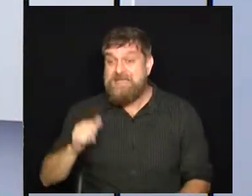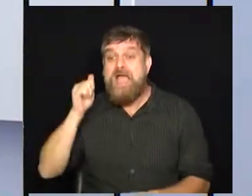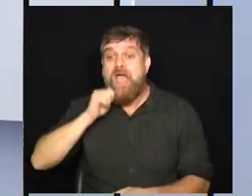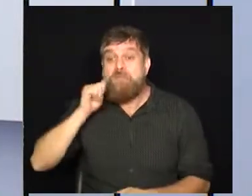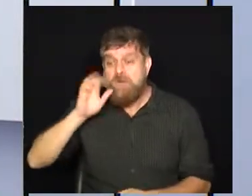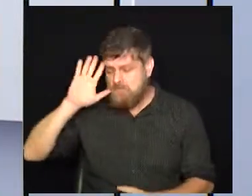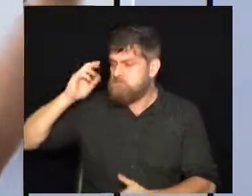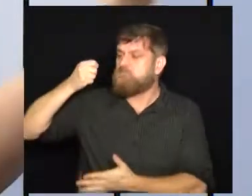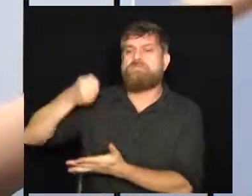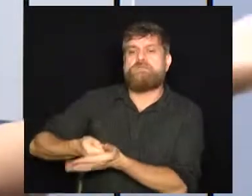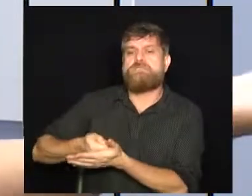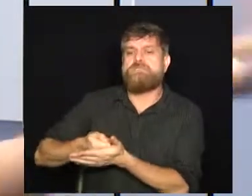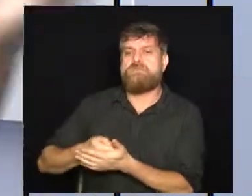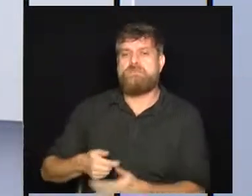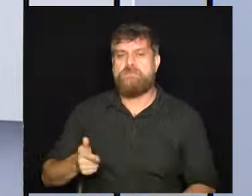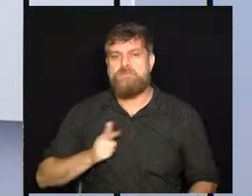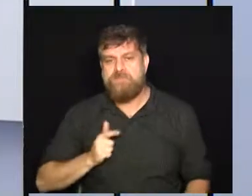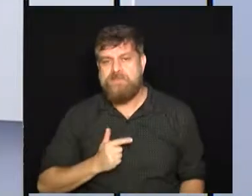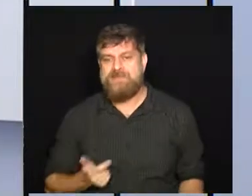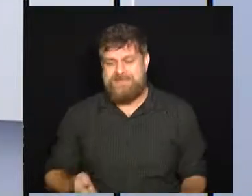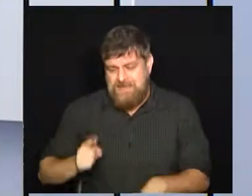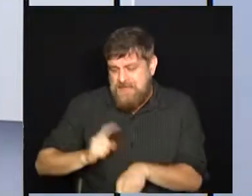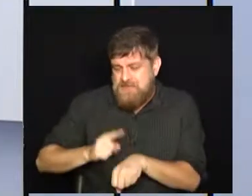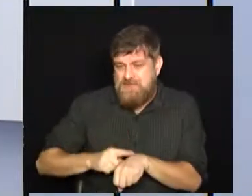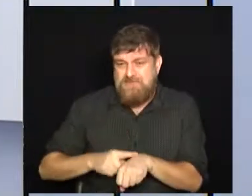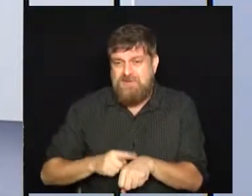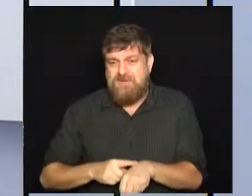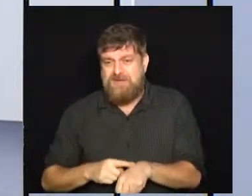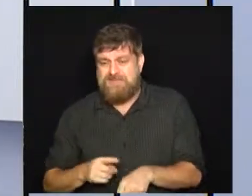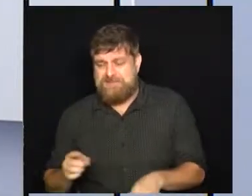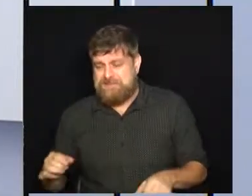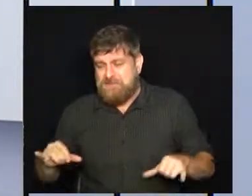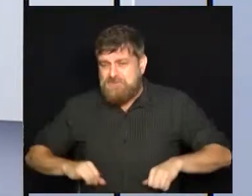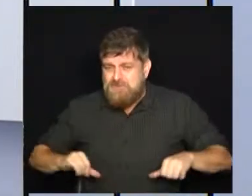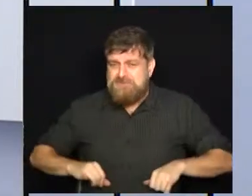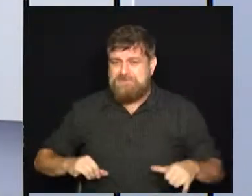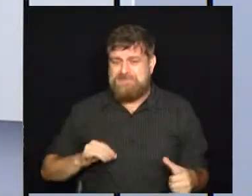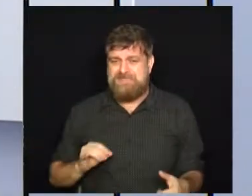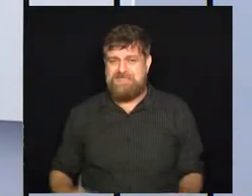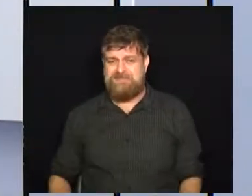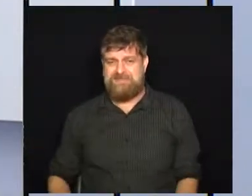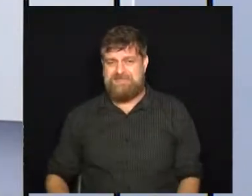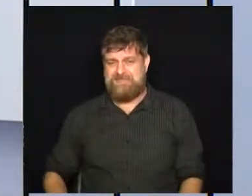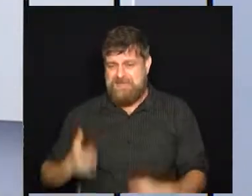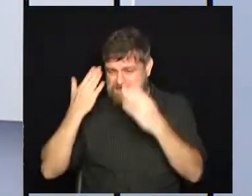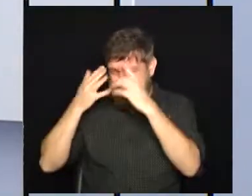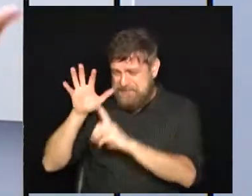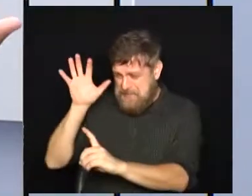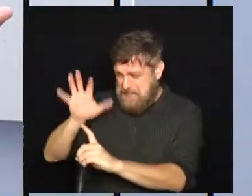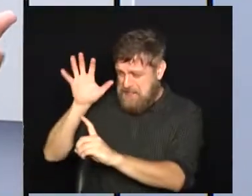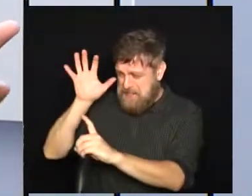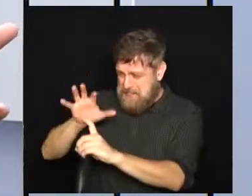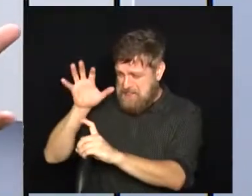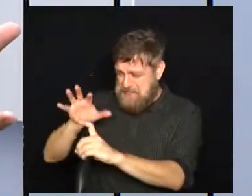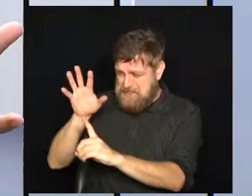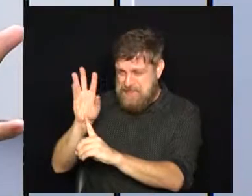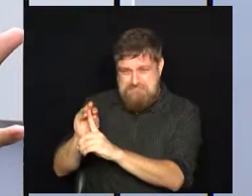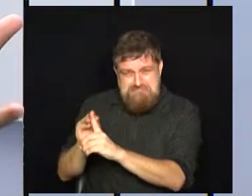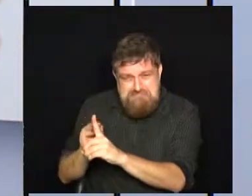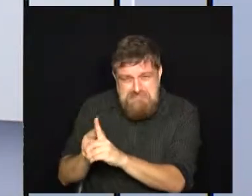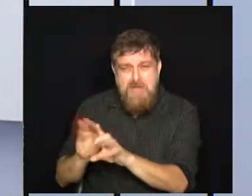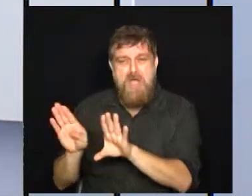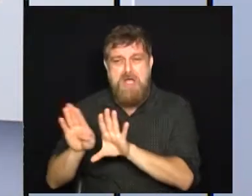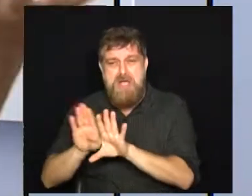mulher. Mas a mulher, numa situação de fragilidade, sofrendo violência psicológica, sofrendo violência